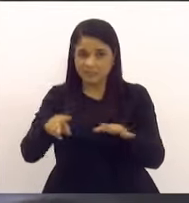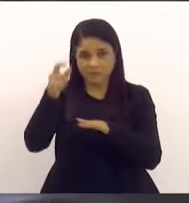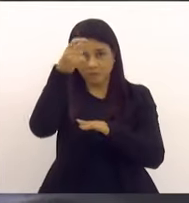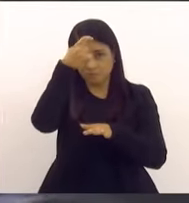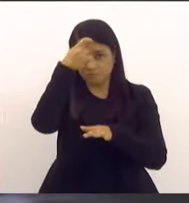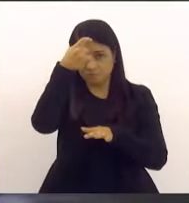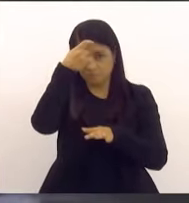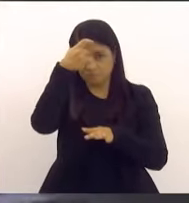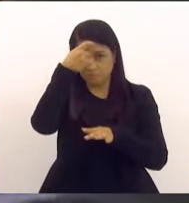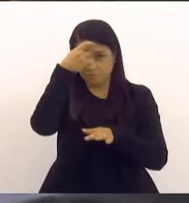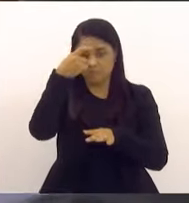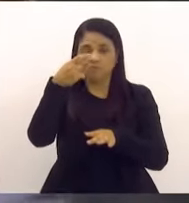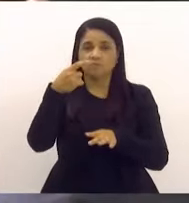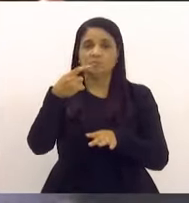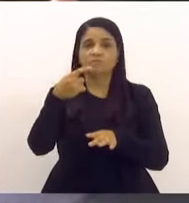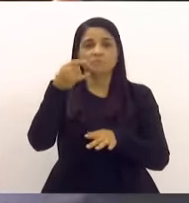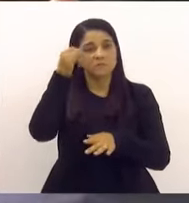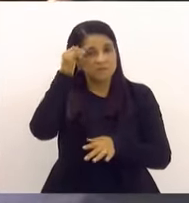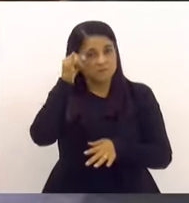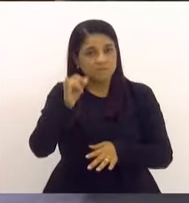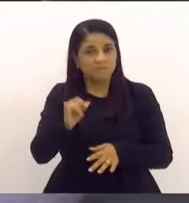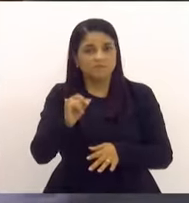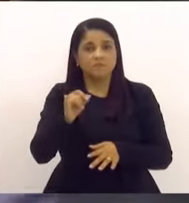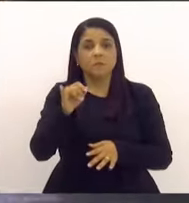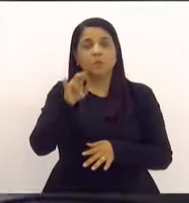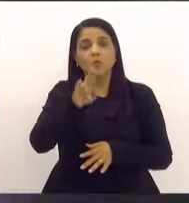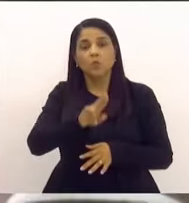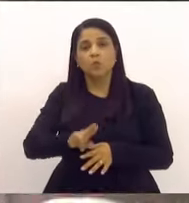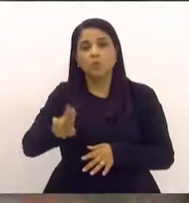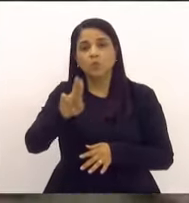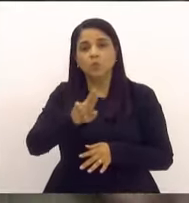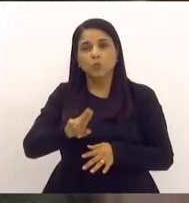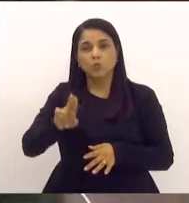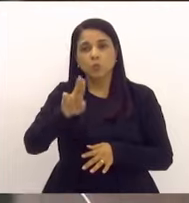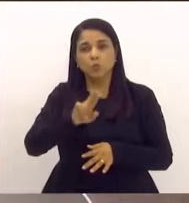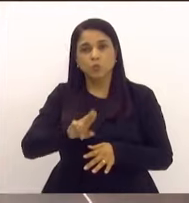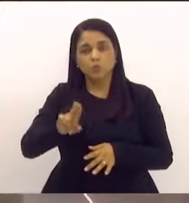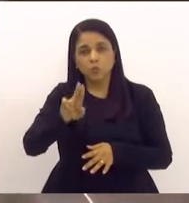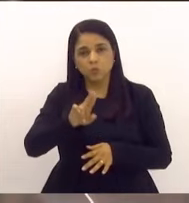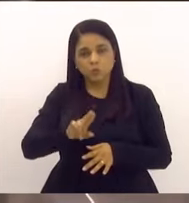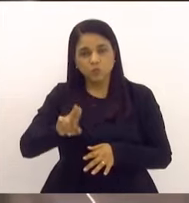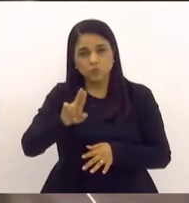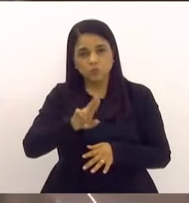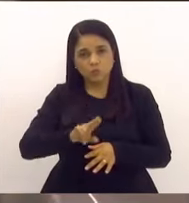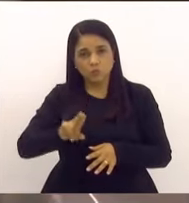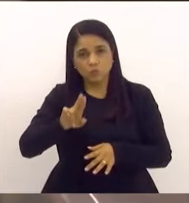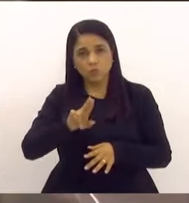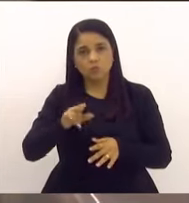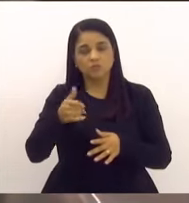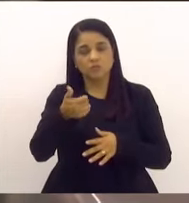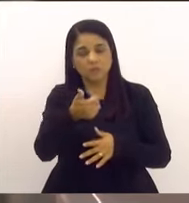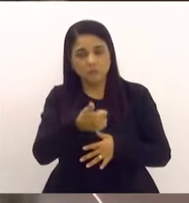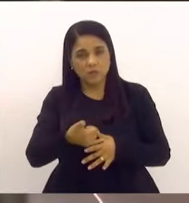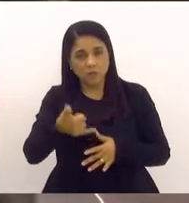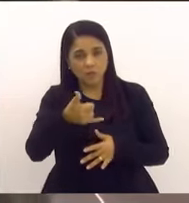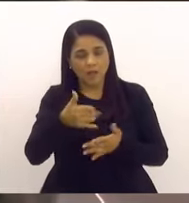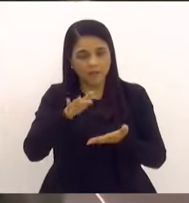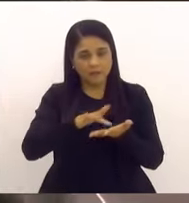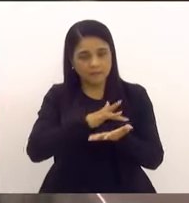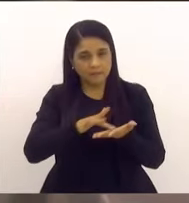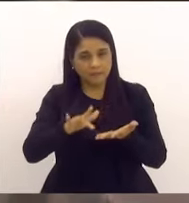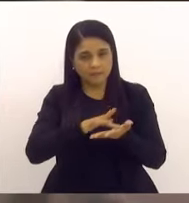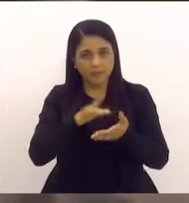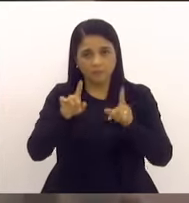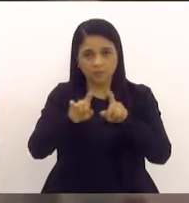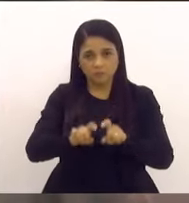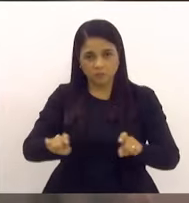dos males causados pelo uso precoce e de longa duração de celulares, tablets, computadores.